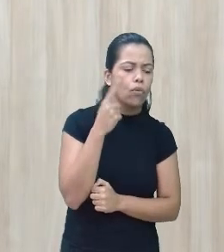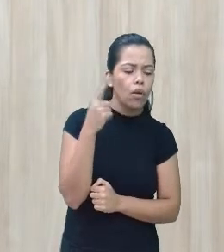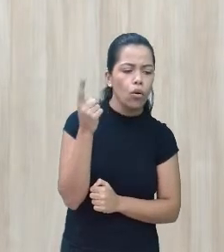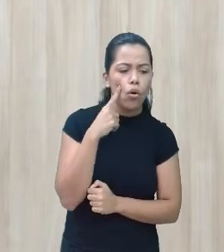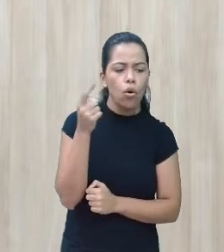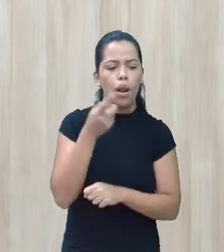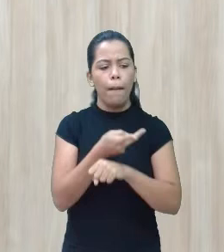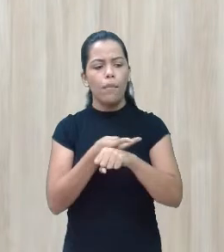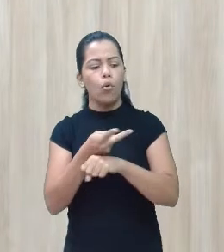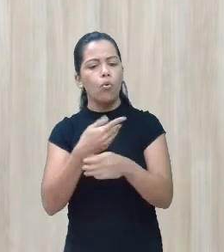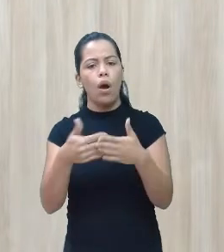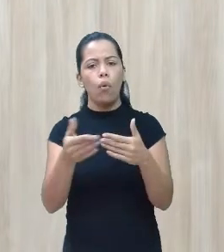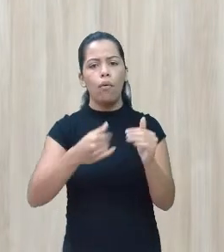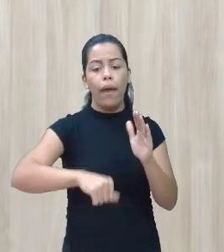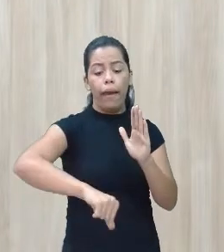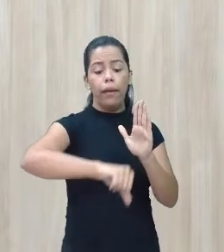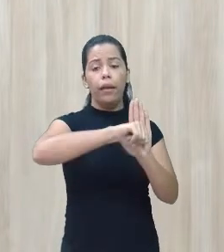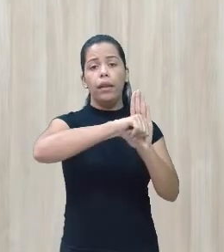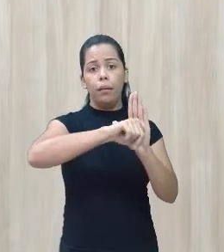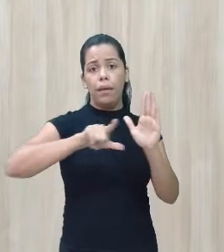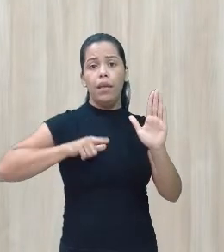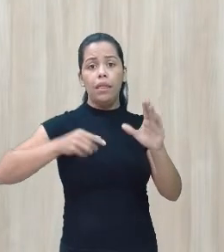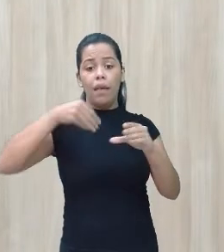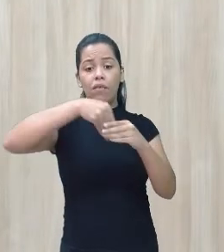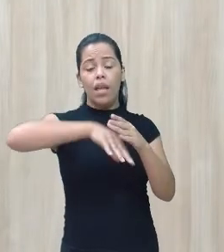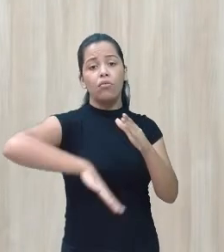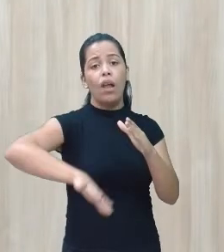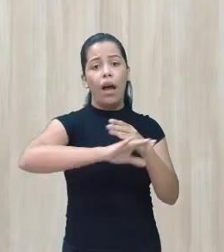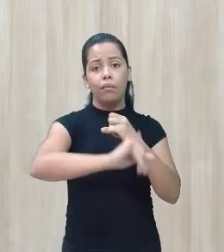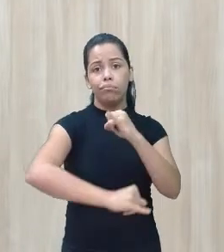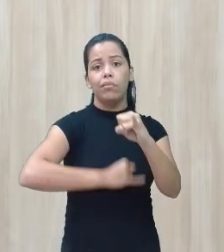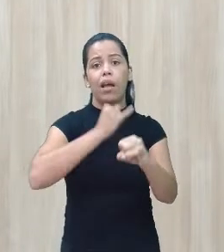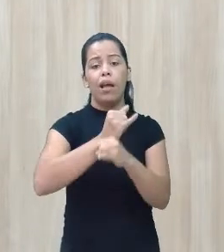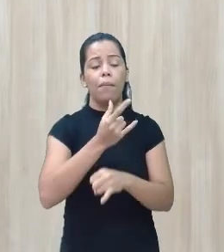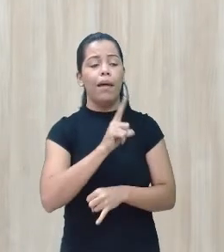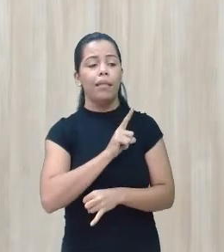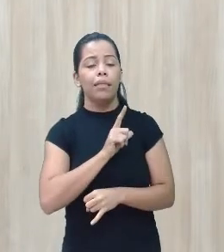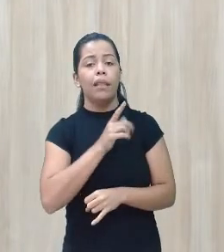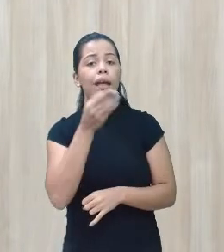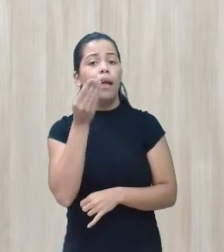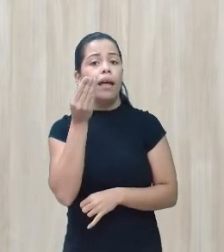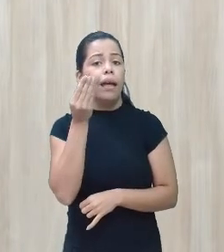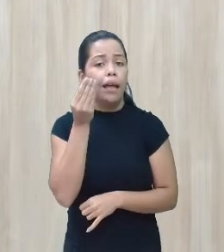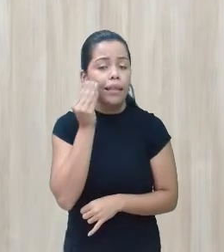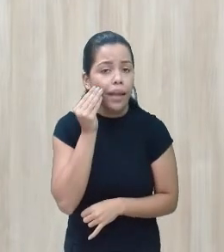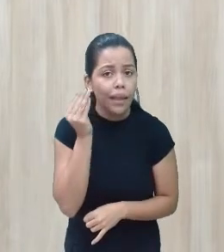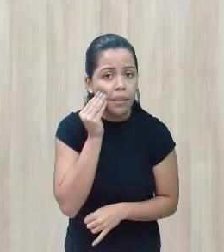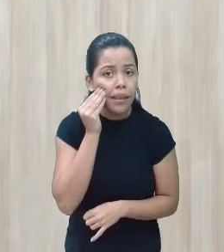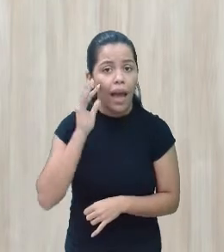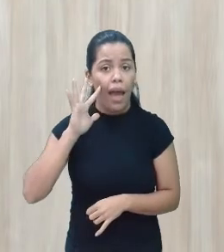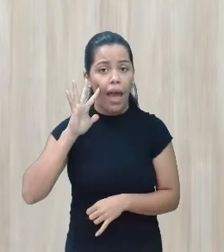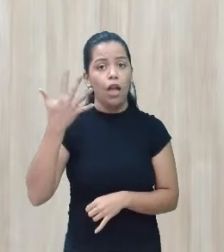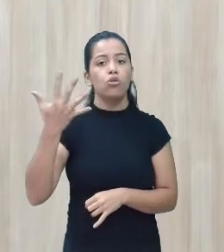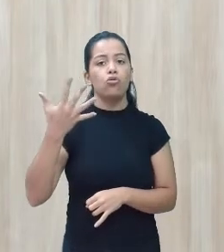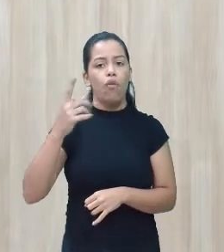numa rede social, e tenta solucionar o crime, tá certo? Ele é uma espécie de policial da